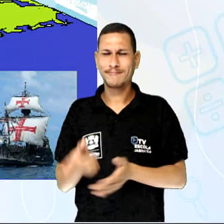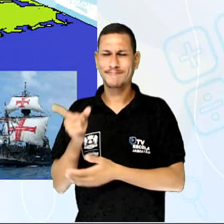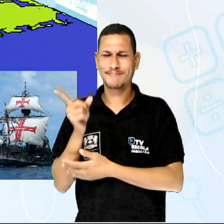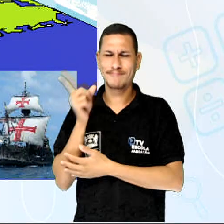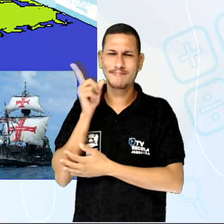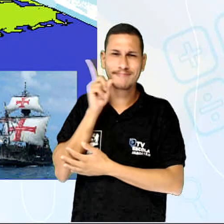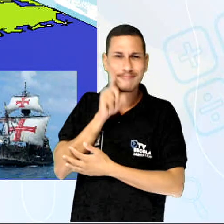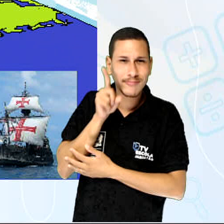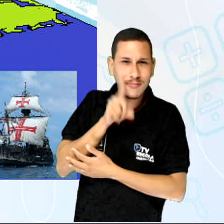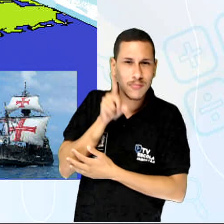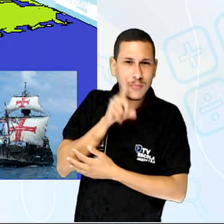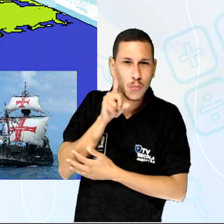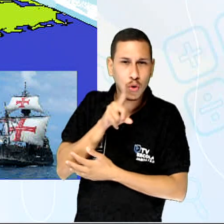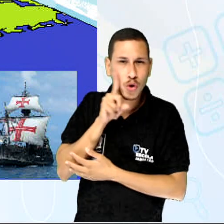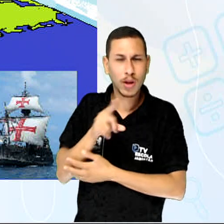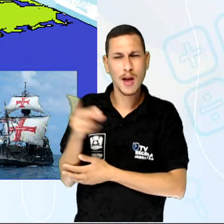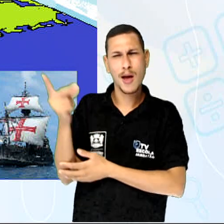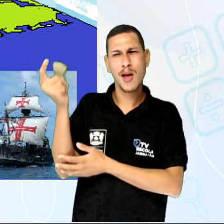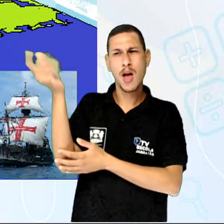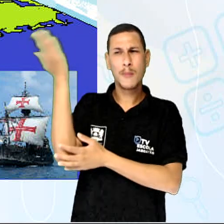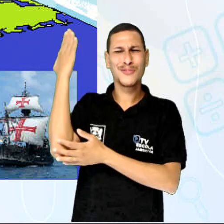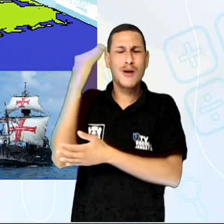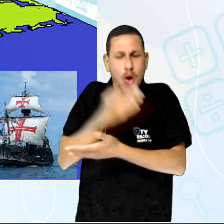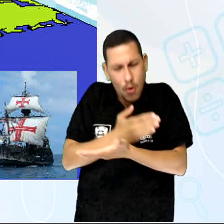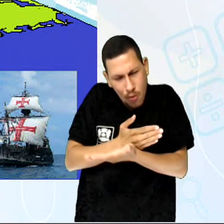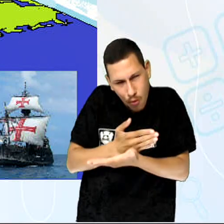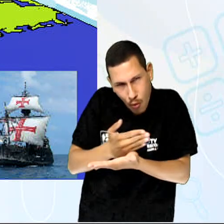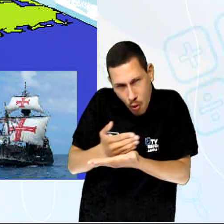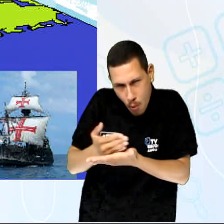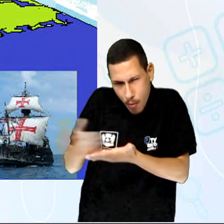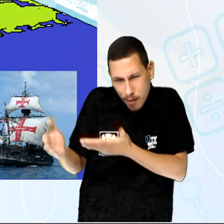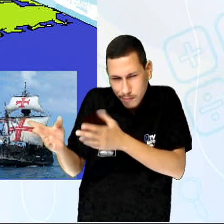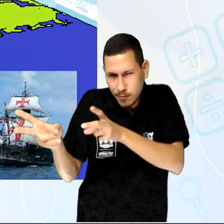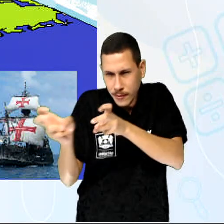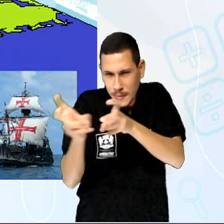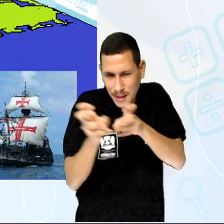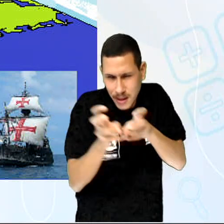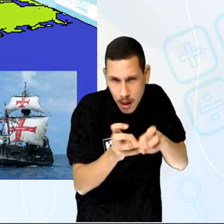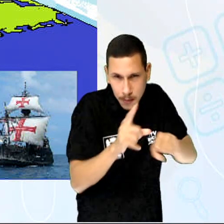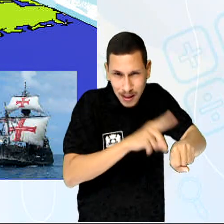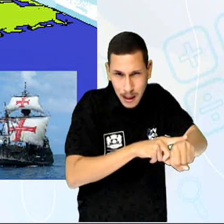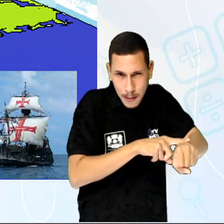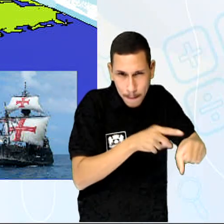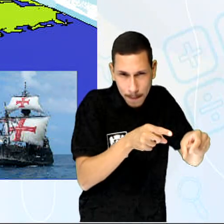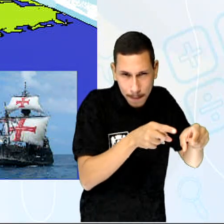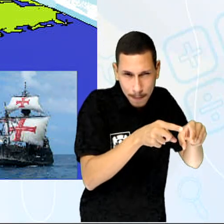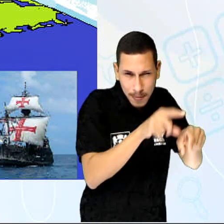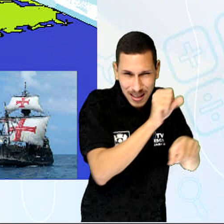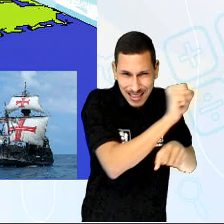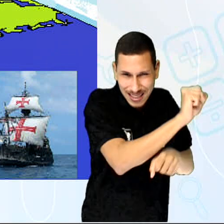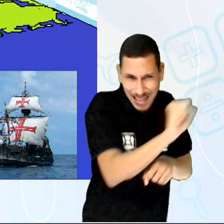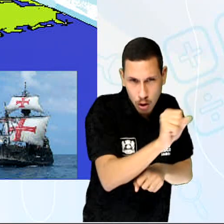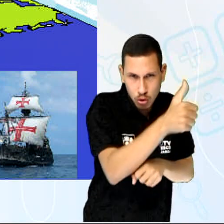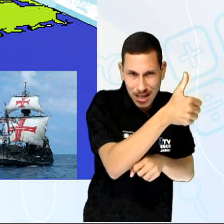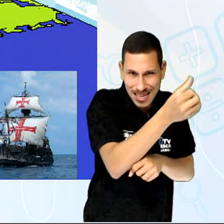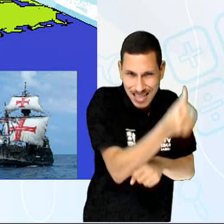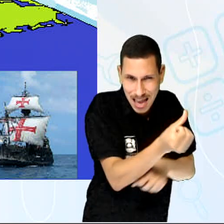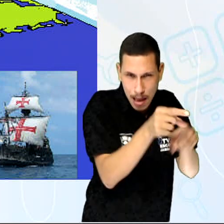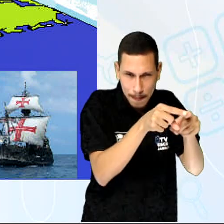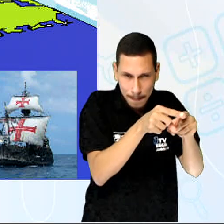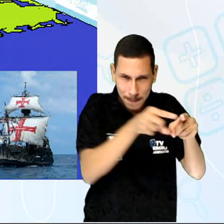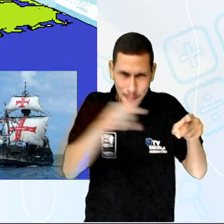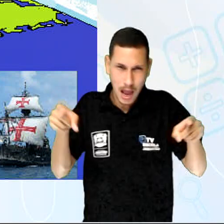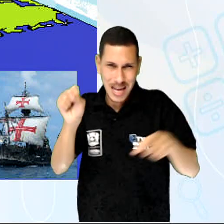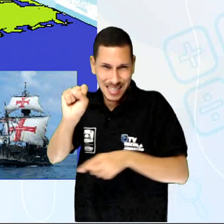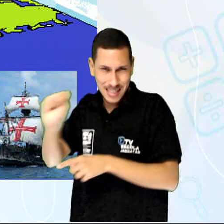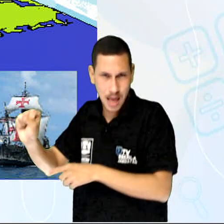Unidos quando tudo começou. Então a gente vai ver aqui o período que vai do século XVI ao século XVIII.